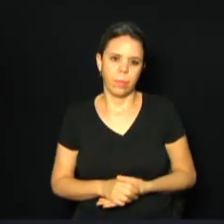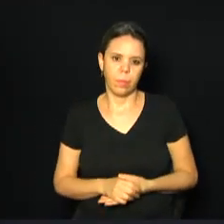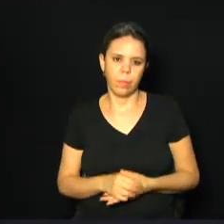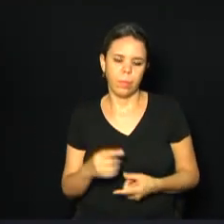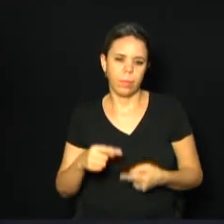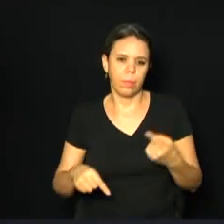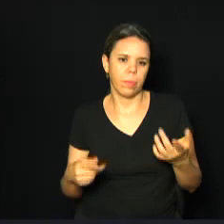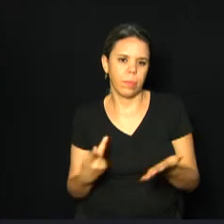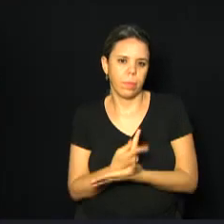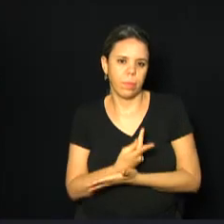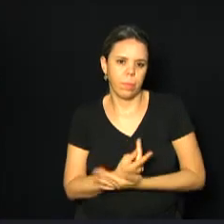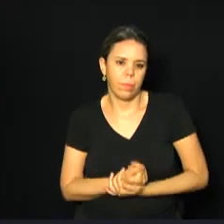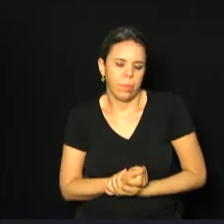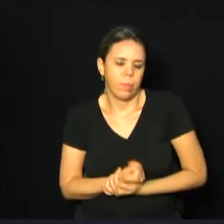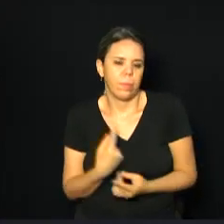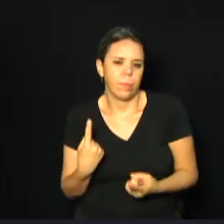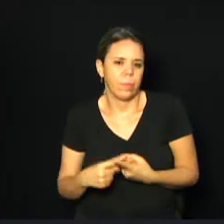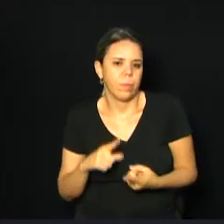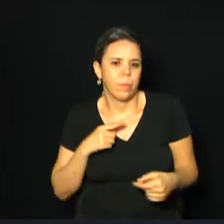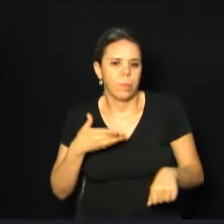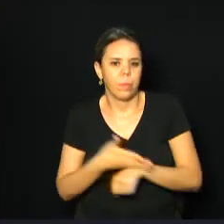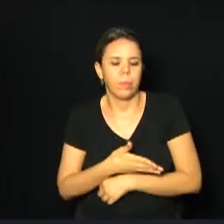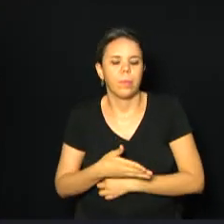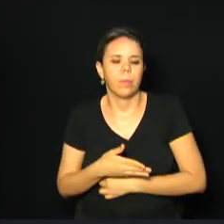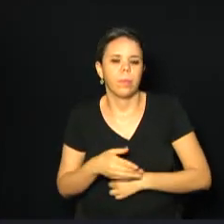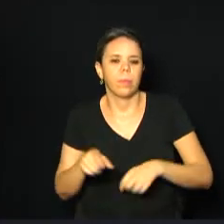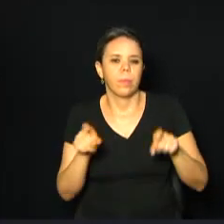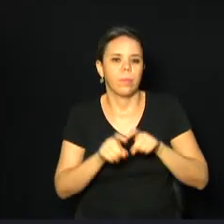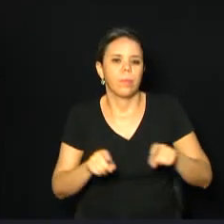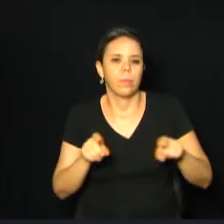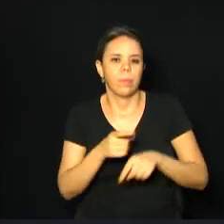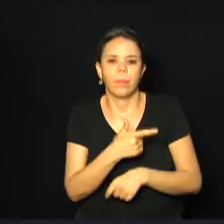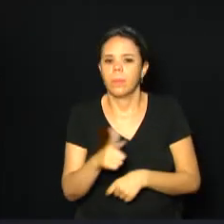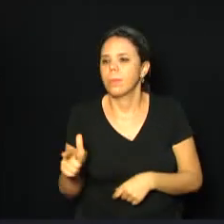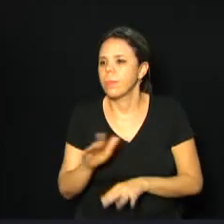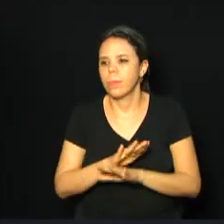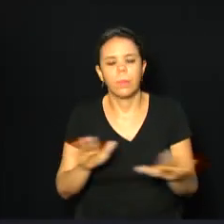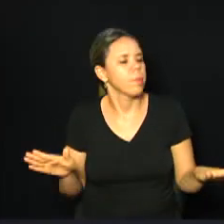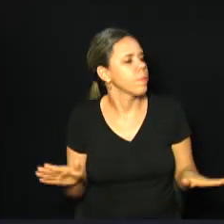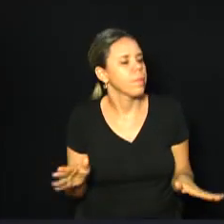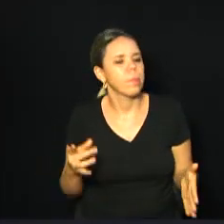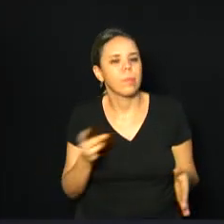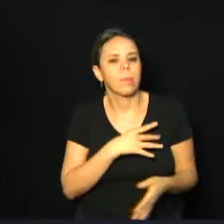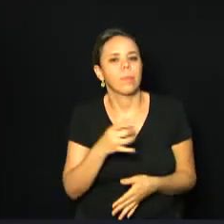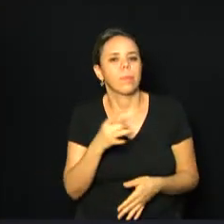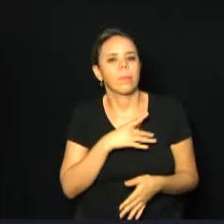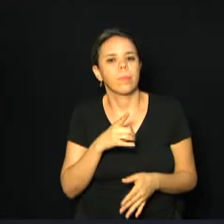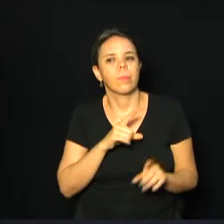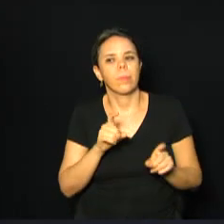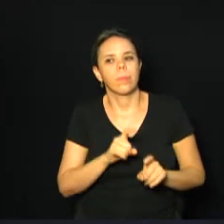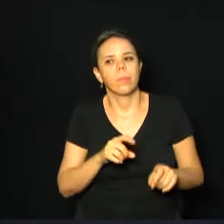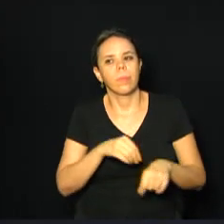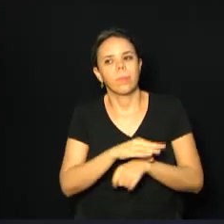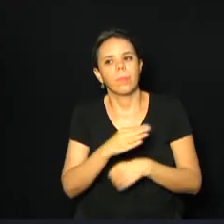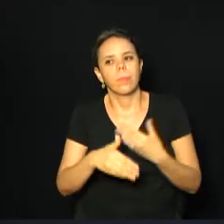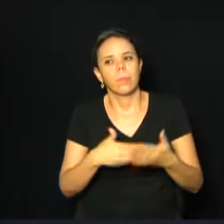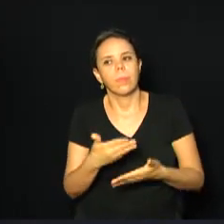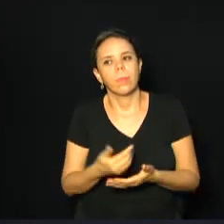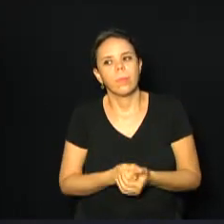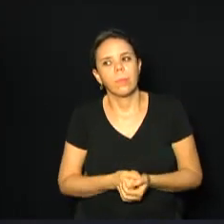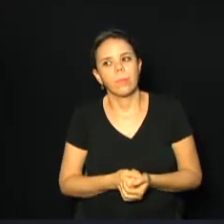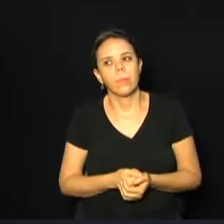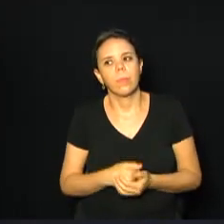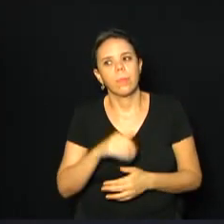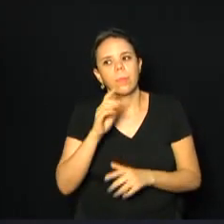indevidamente, porque ela tem acesso a essa informação. Então, ela já não vai ter mais. E o medo dela ter a informação e passar para frente vai ser